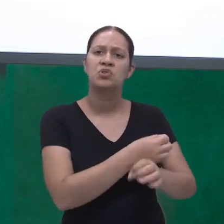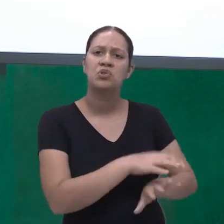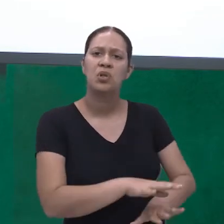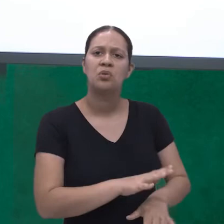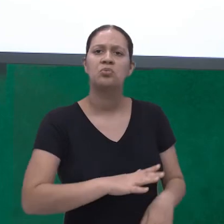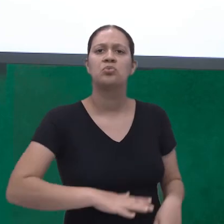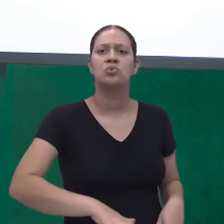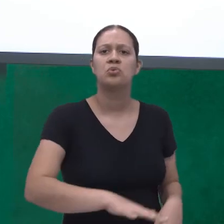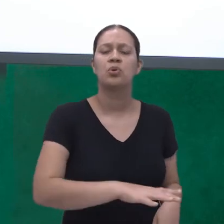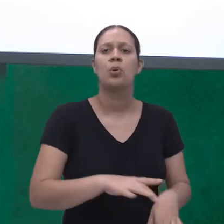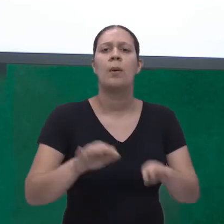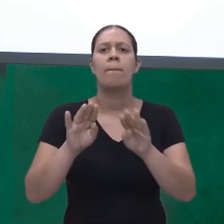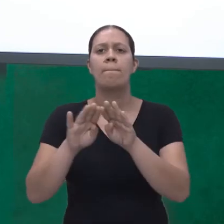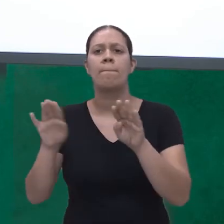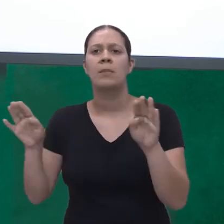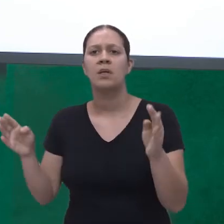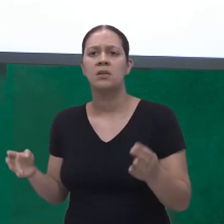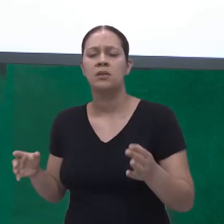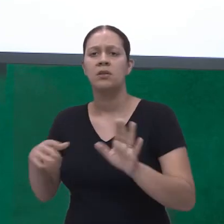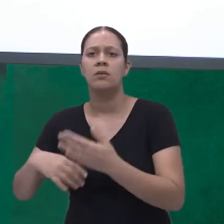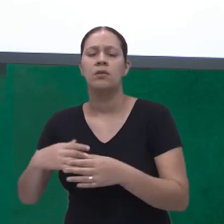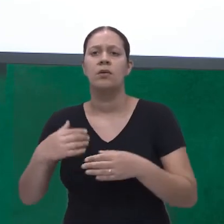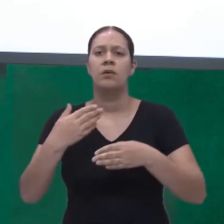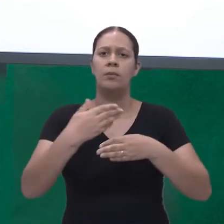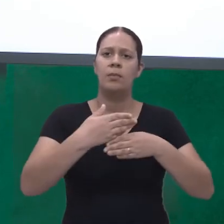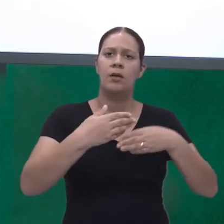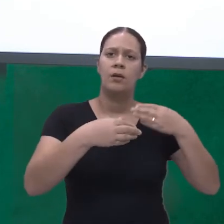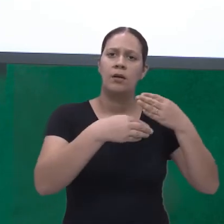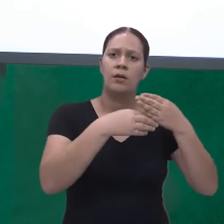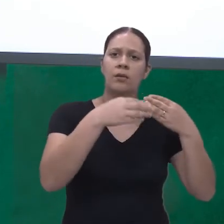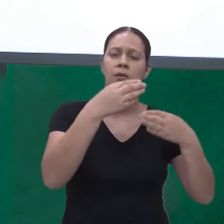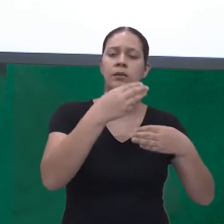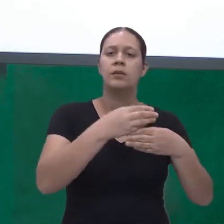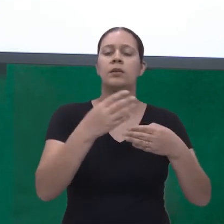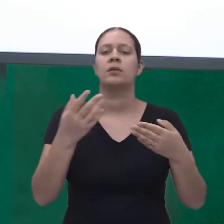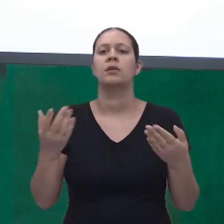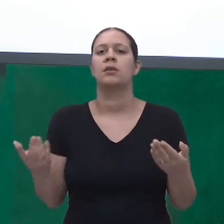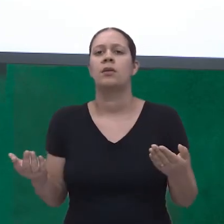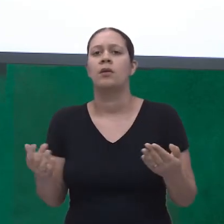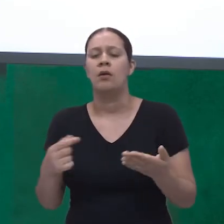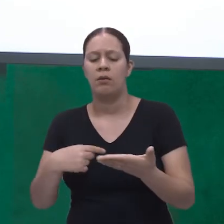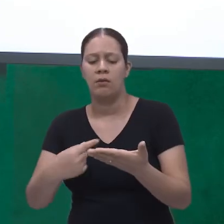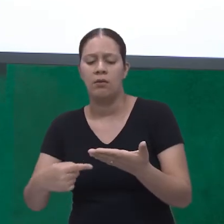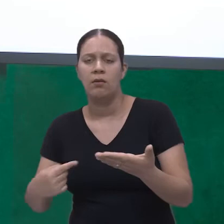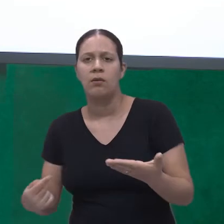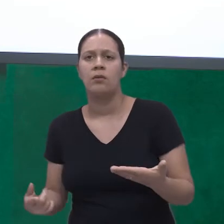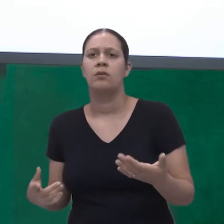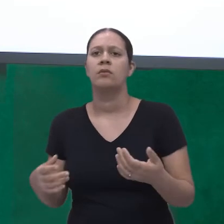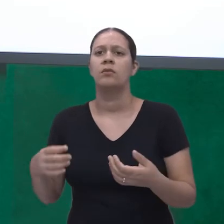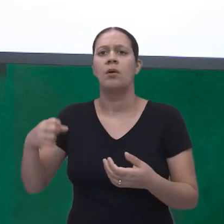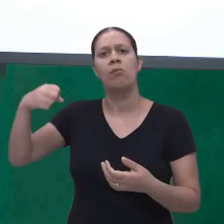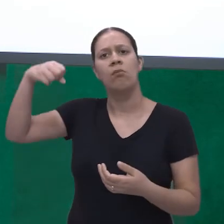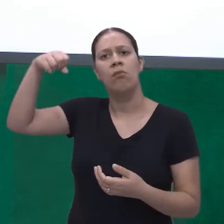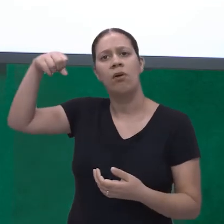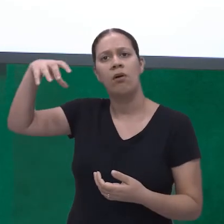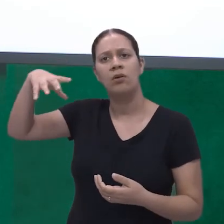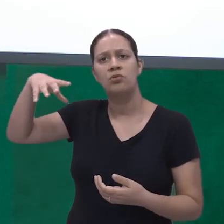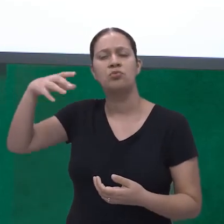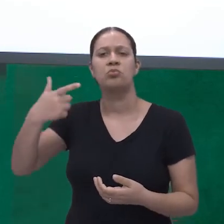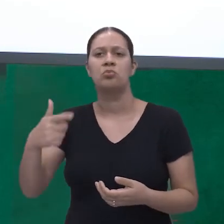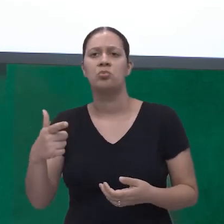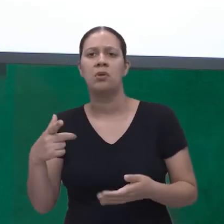lixo, a mesa tá uma bagunça, a parede, o fichário tá aberto, o abajur aqui não liga